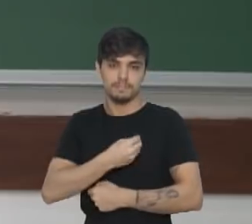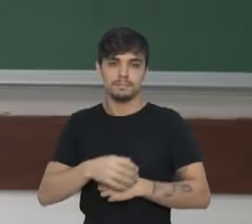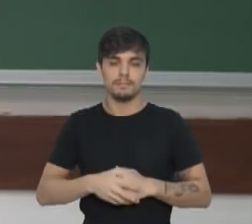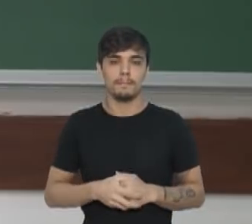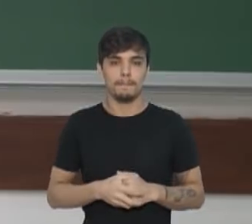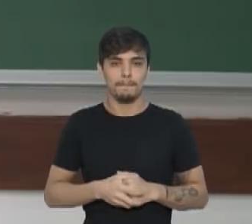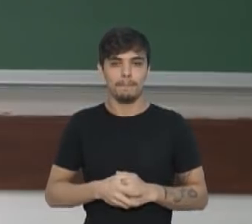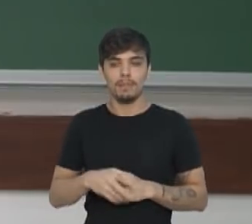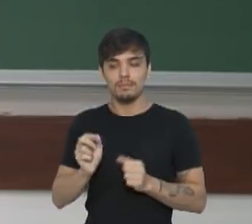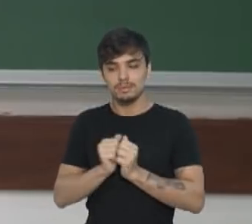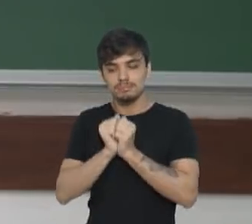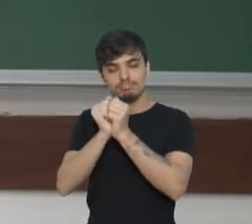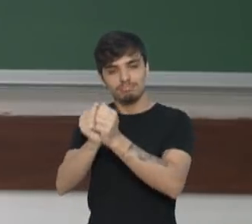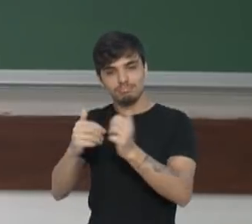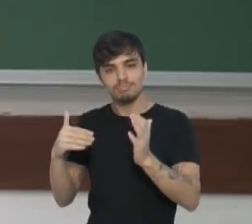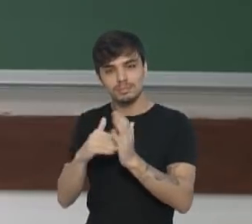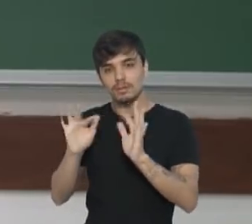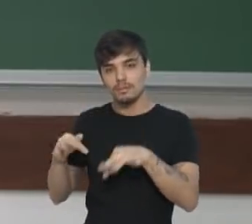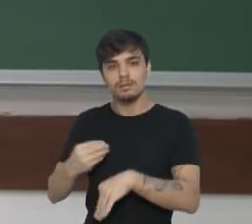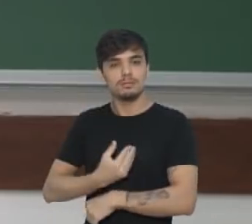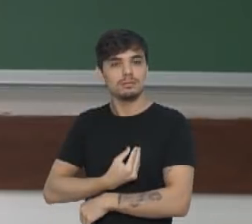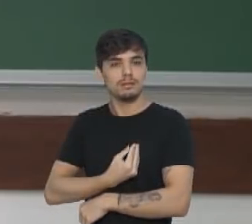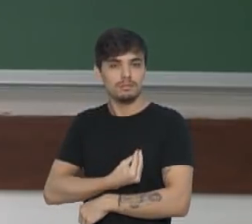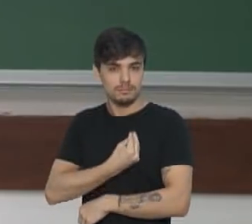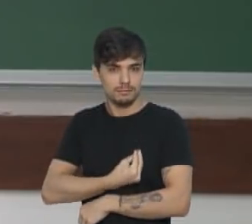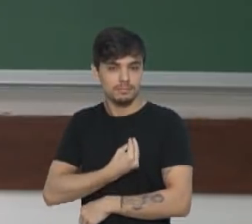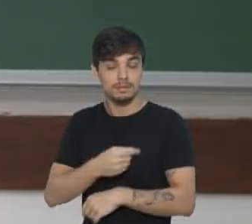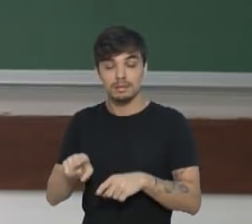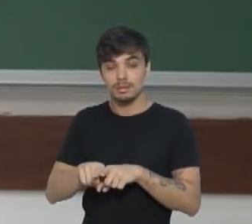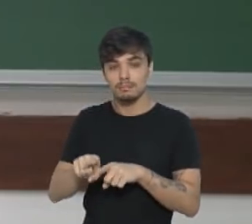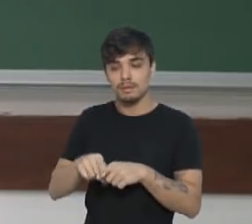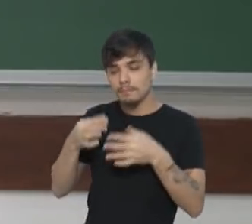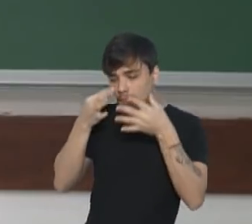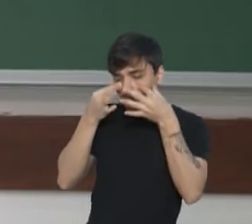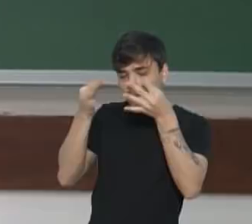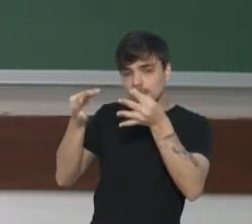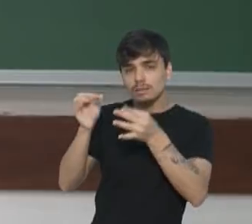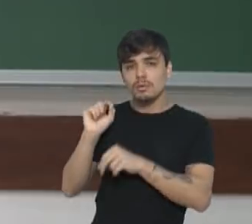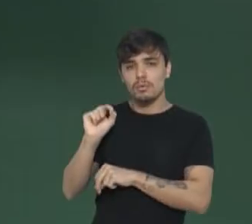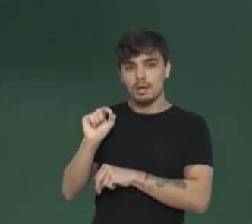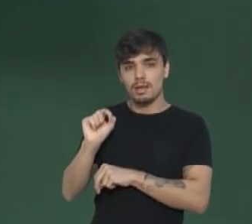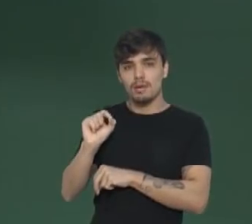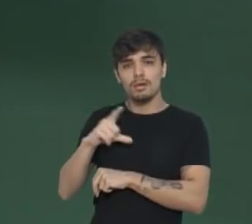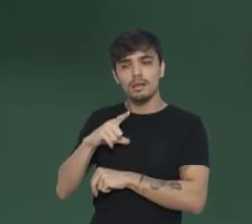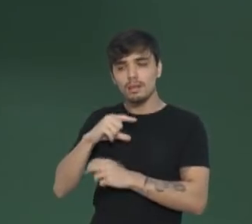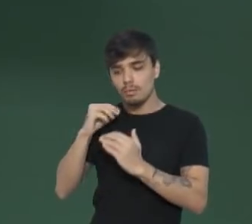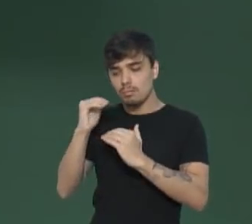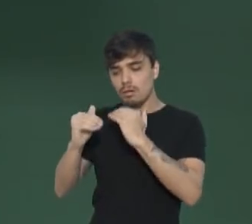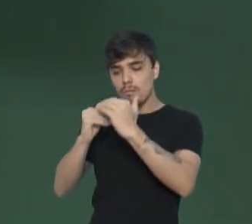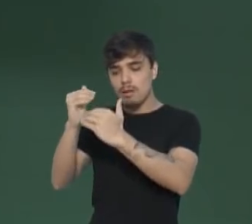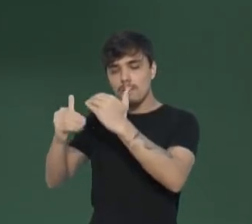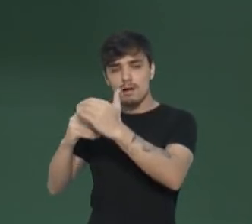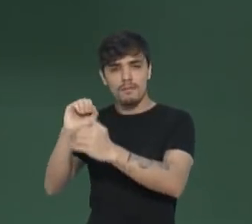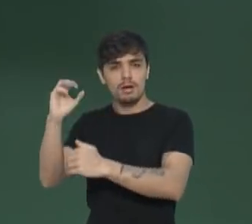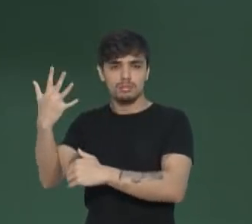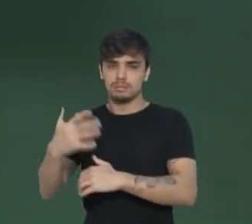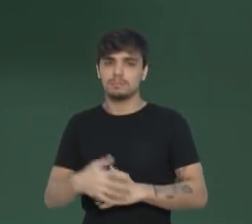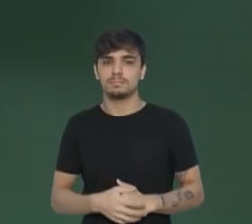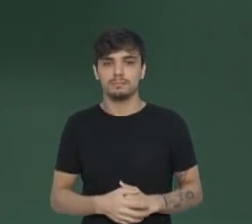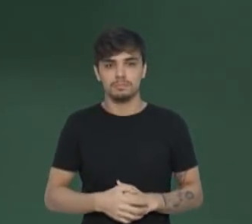acompanhará o resto da nossa existência, e prestar mais atenção no que ainda está por vir. É mais ou menos o seguinte, ó, presta atenção aqui, presta bastante atenção